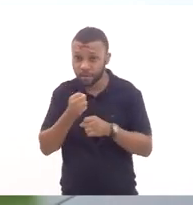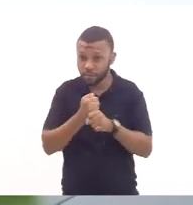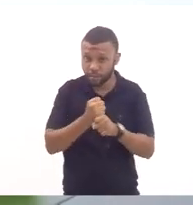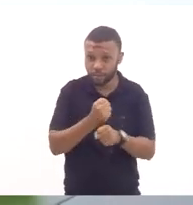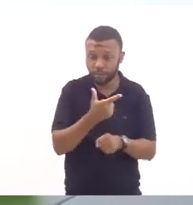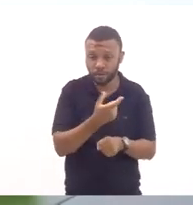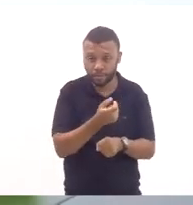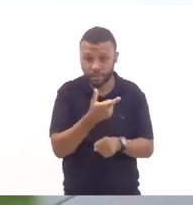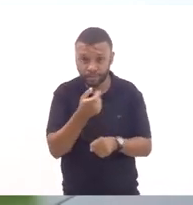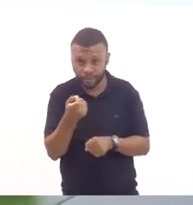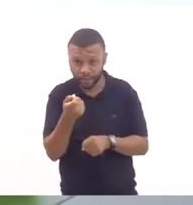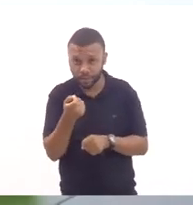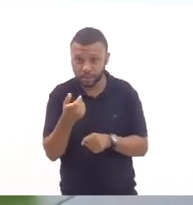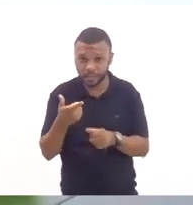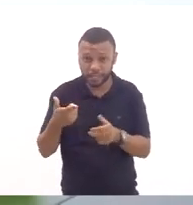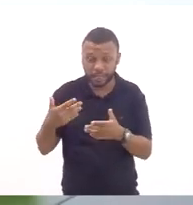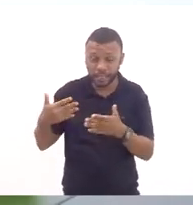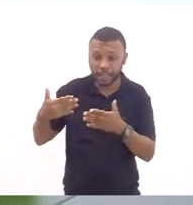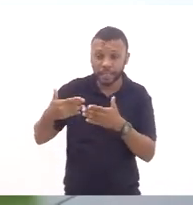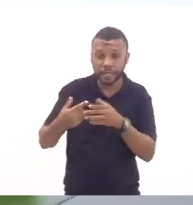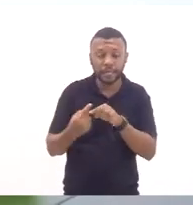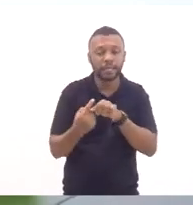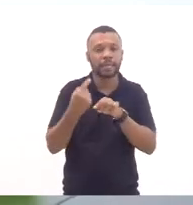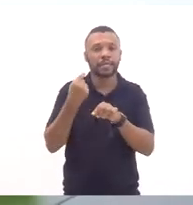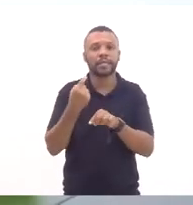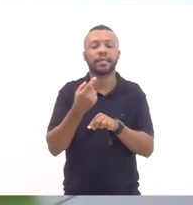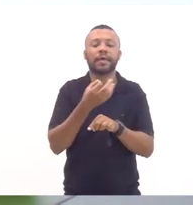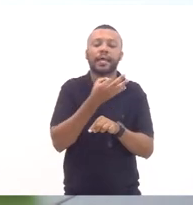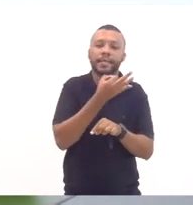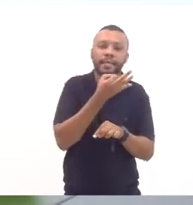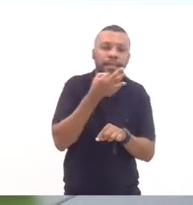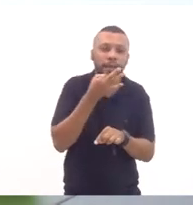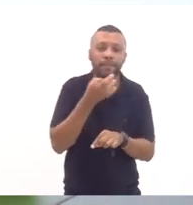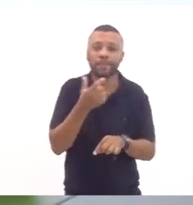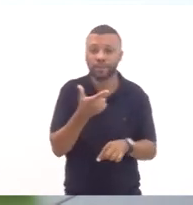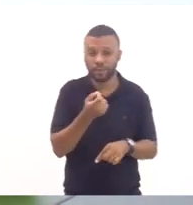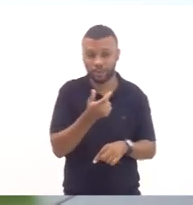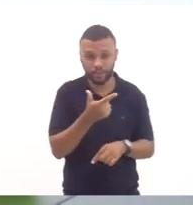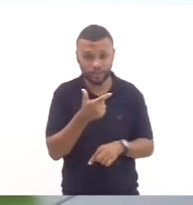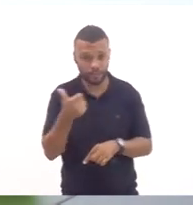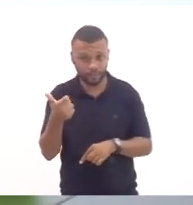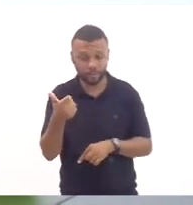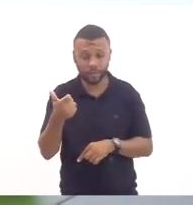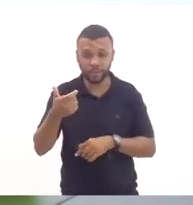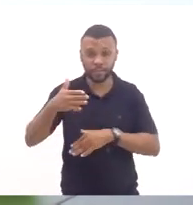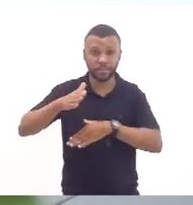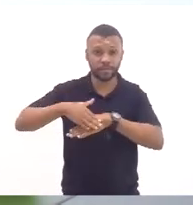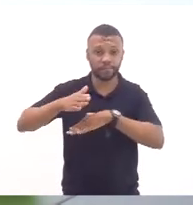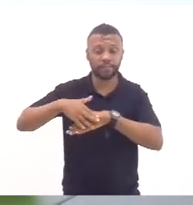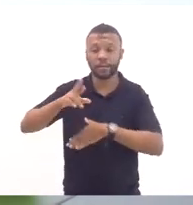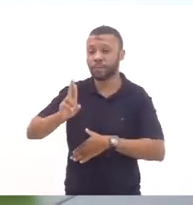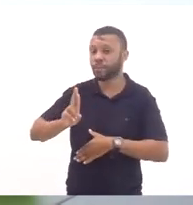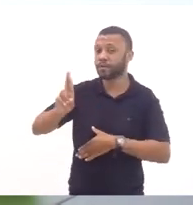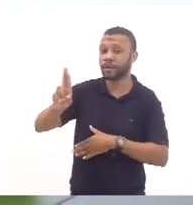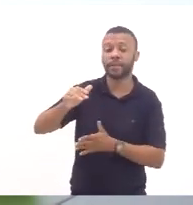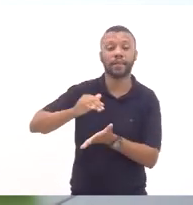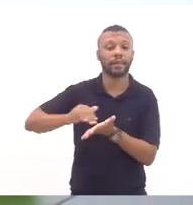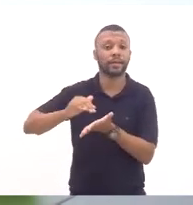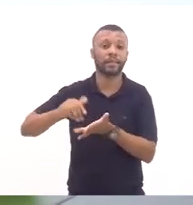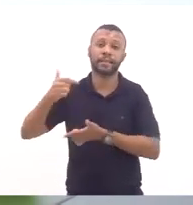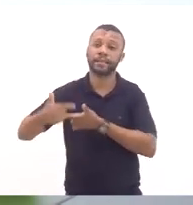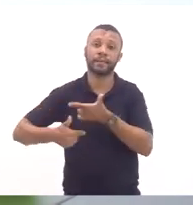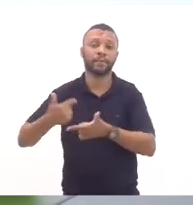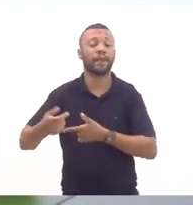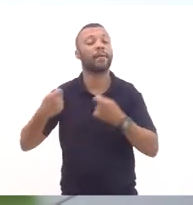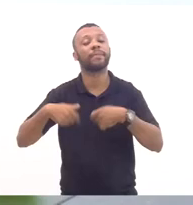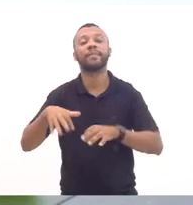não é isso? Então, desde setembro de 2021, isso está na mão da Secretaria de Trabalho, que ela só tem que fazer o